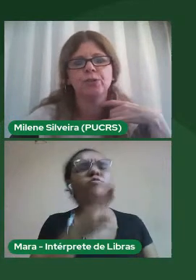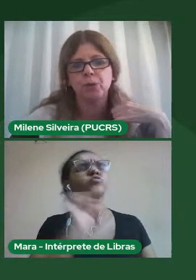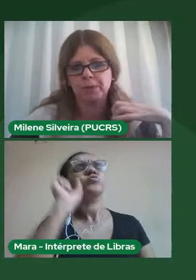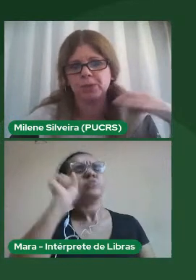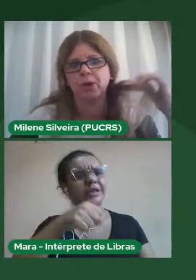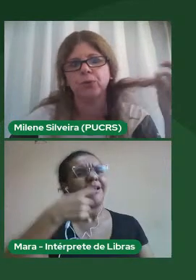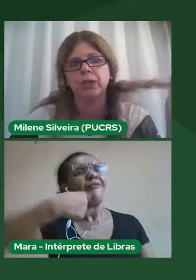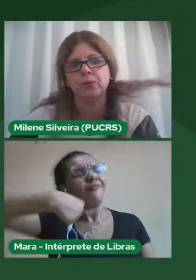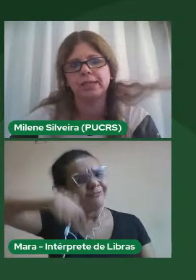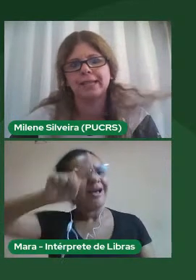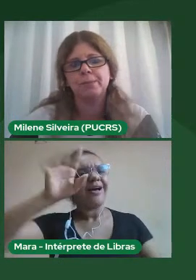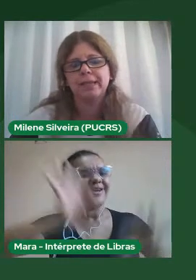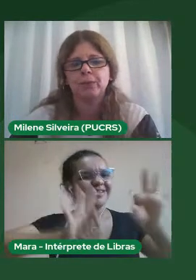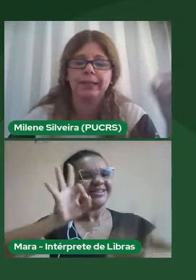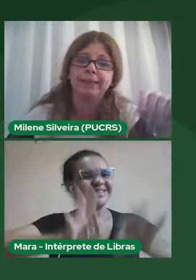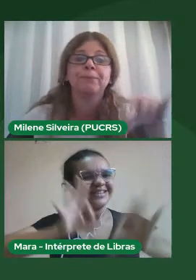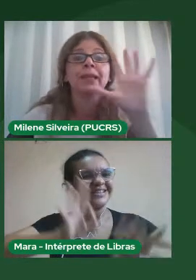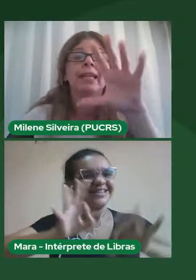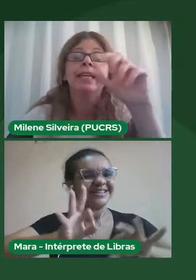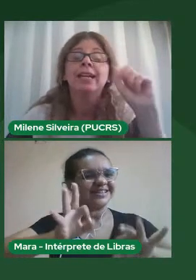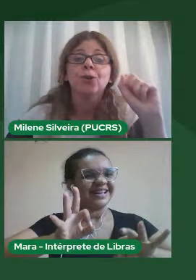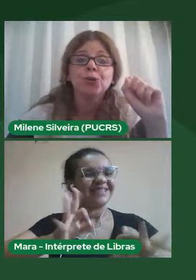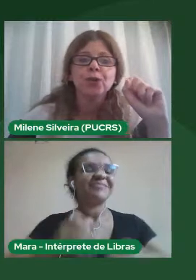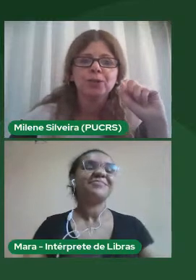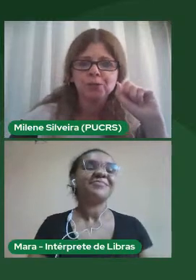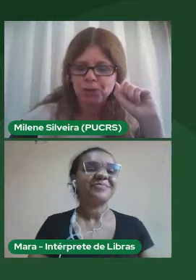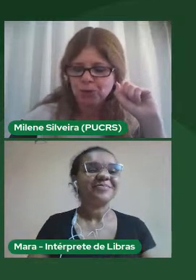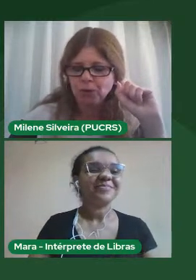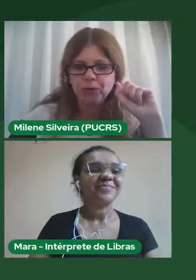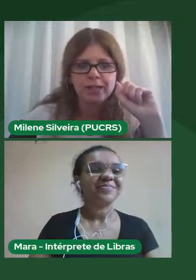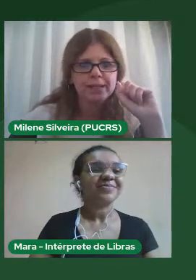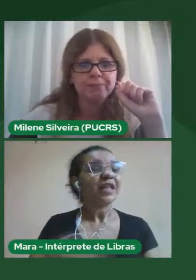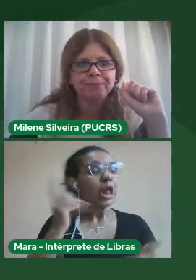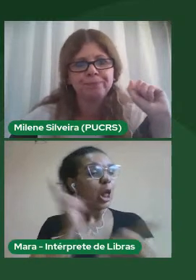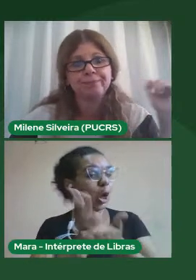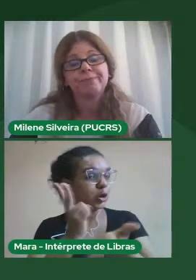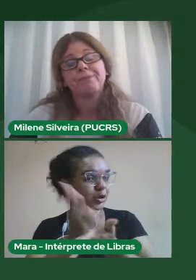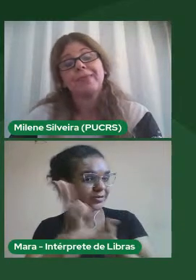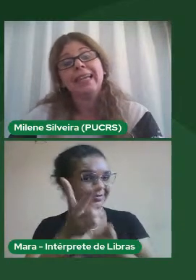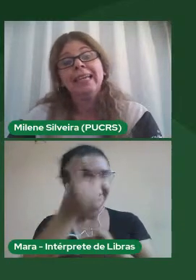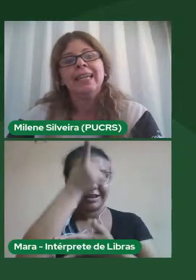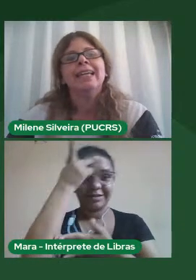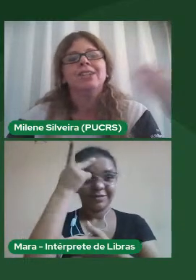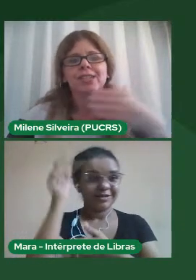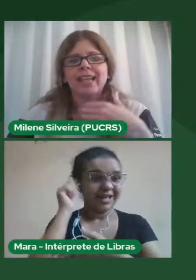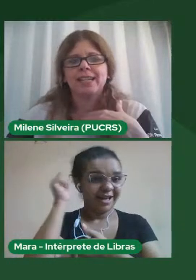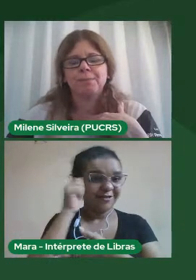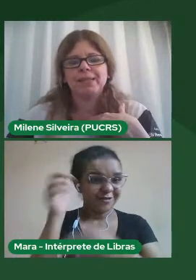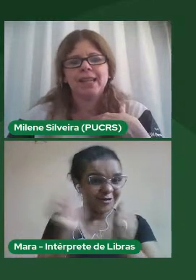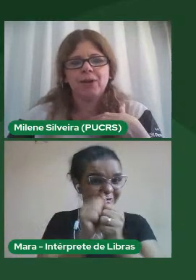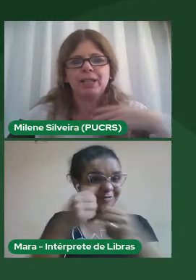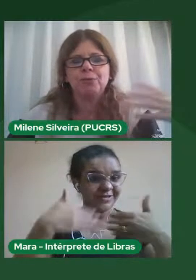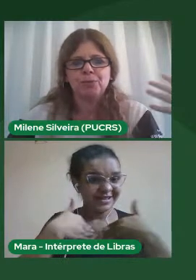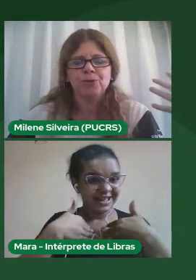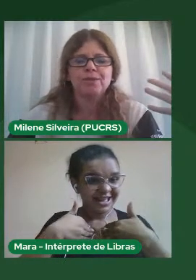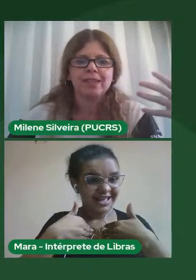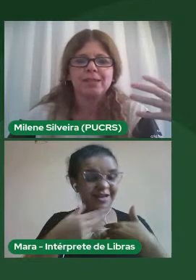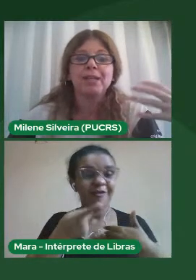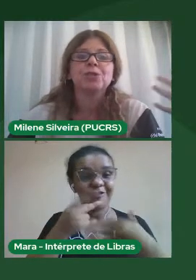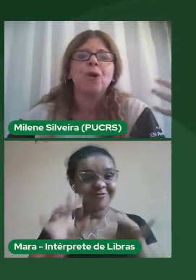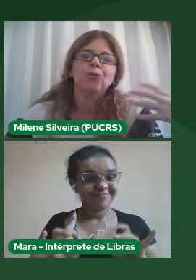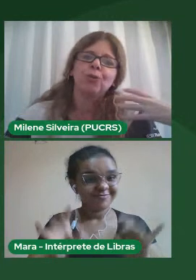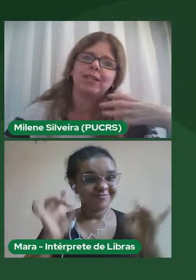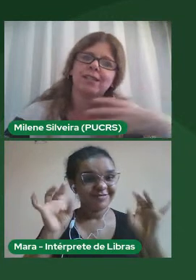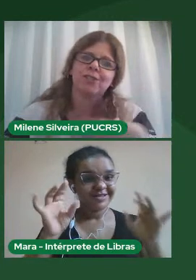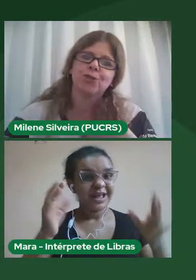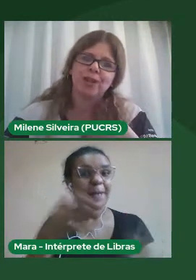Apesar de o meu pessoal do Rio estar esperando ainda. Continuando nos meus coautores, destaque especial aqui para os meus, as